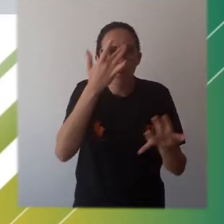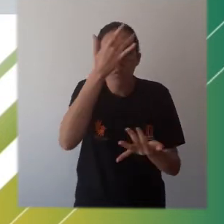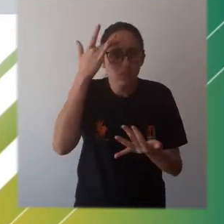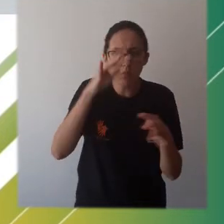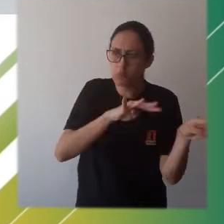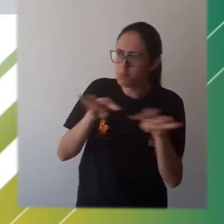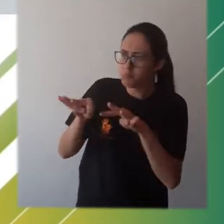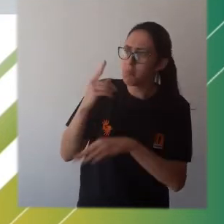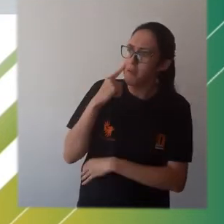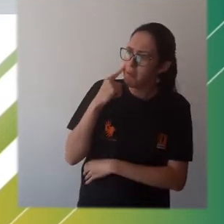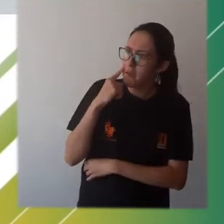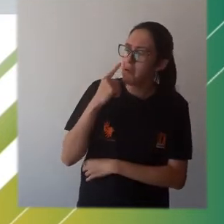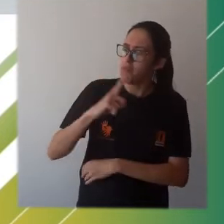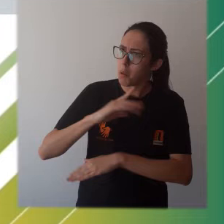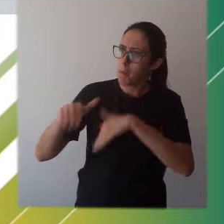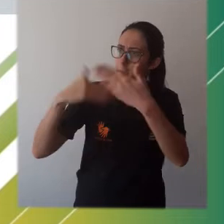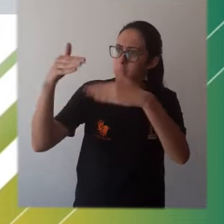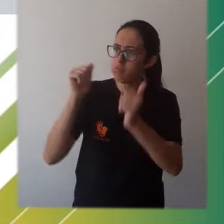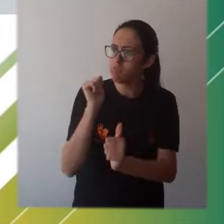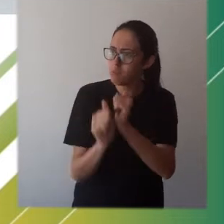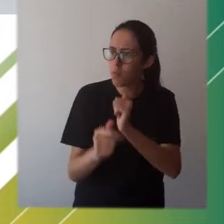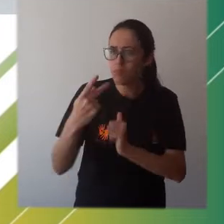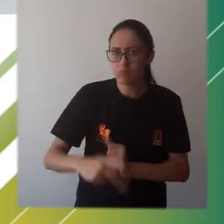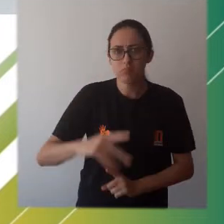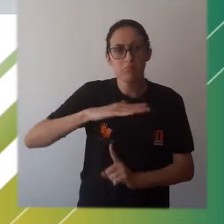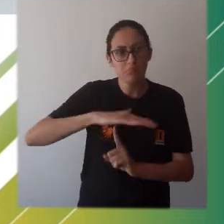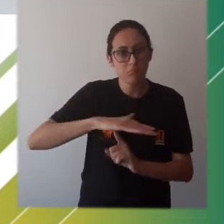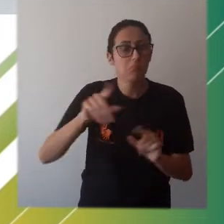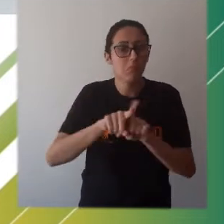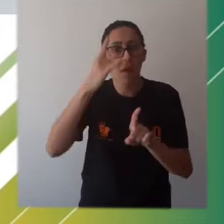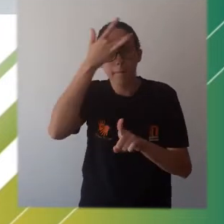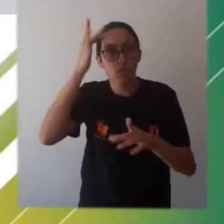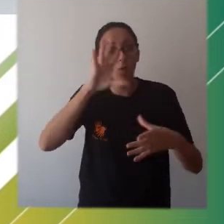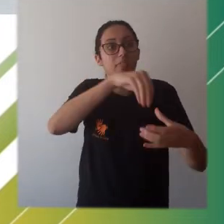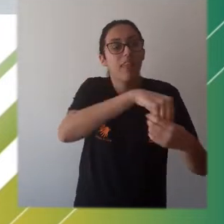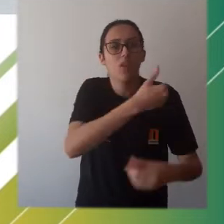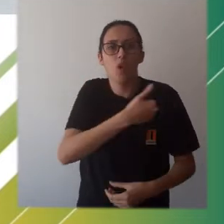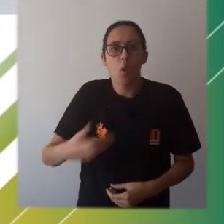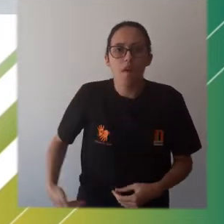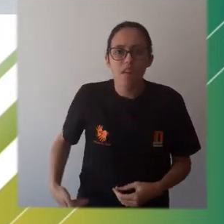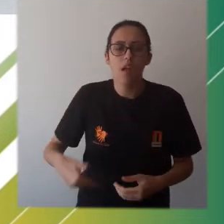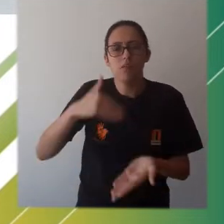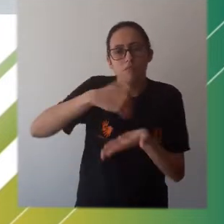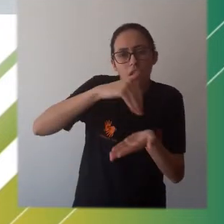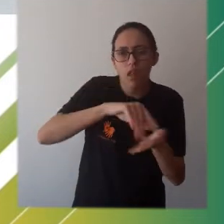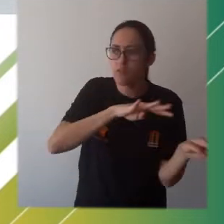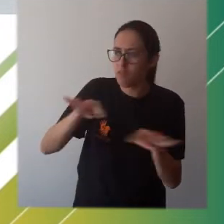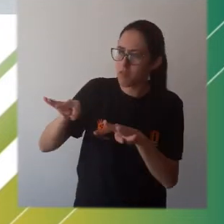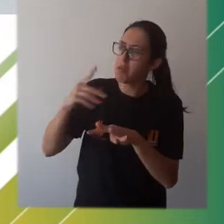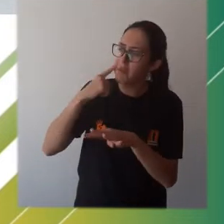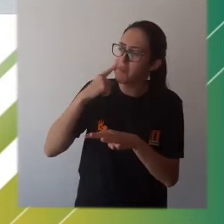de fora acompanhando a evolução do esporte no estado, quanto para quem está dentro, né, do governo ou da secretaria, porque você